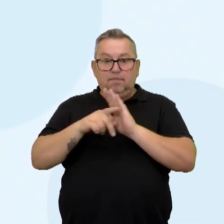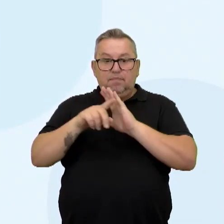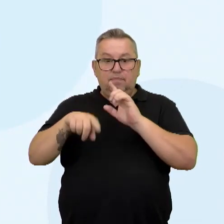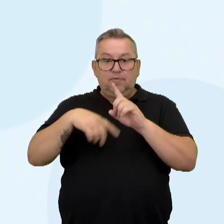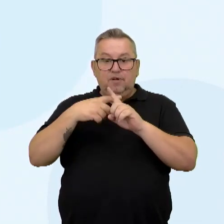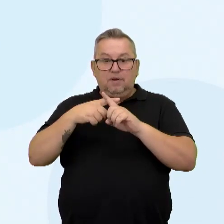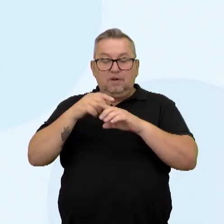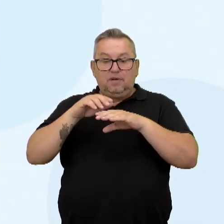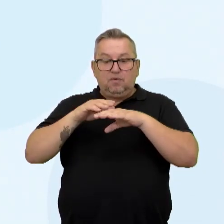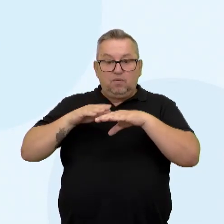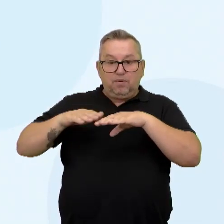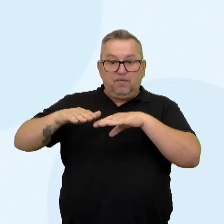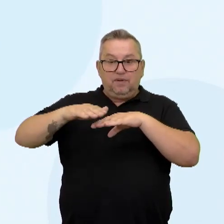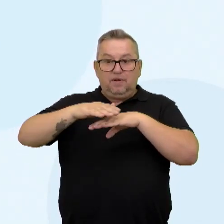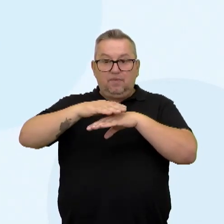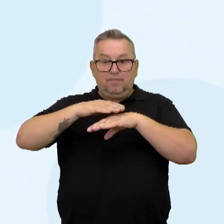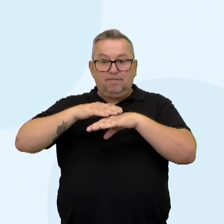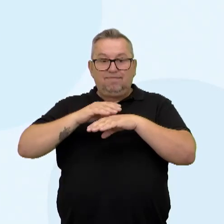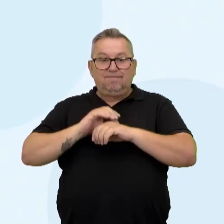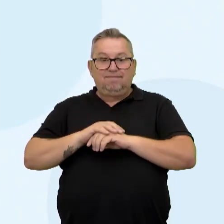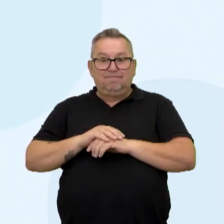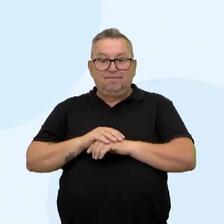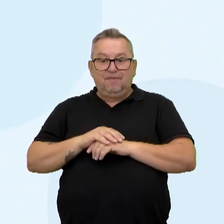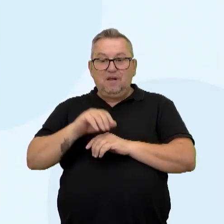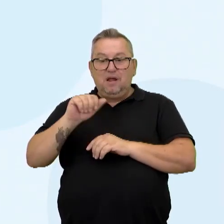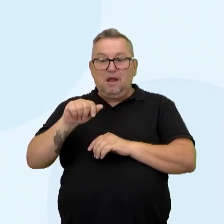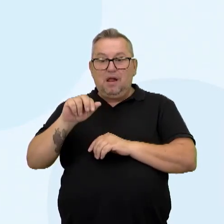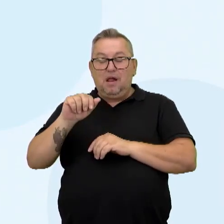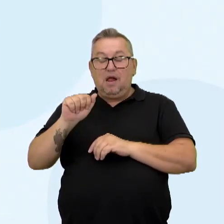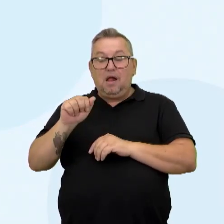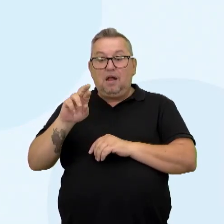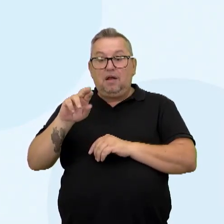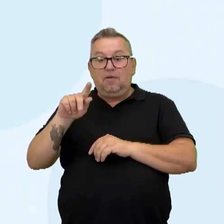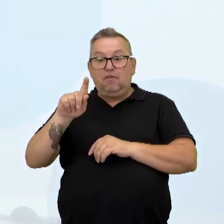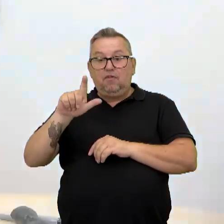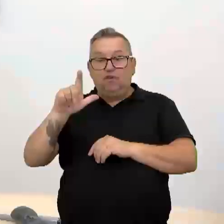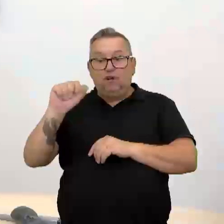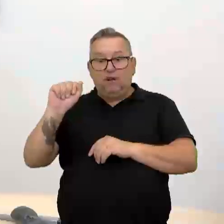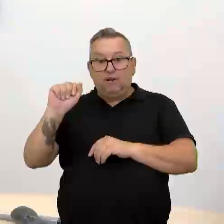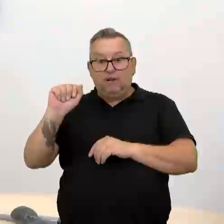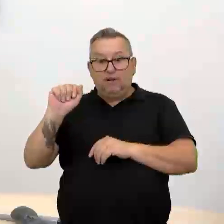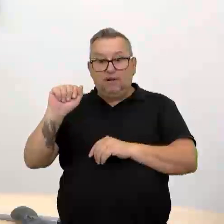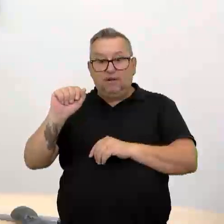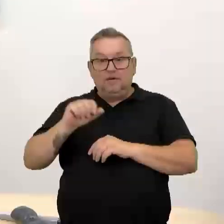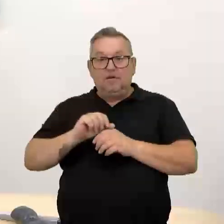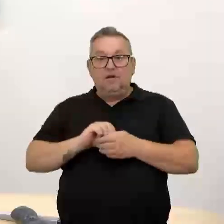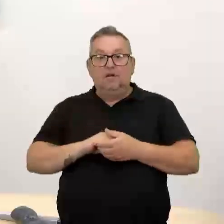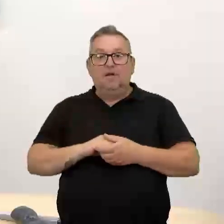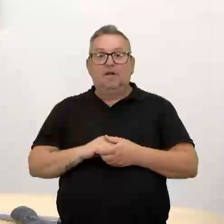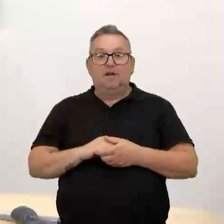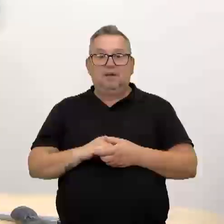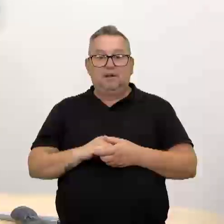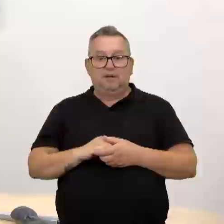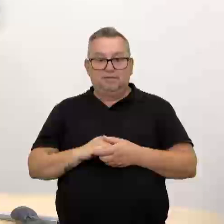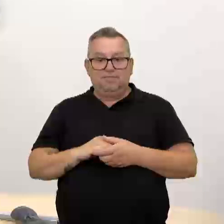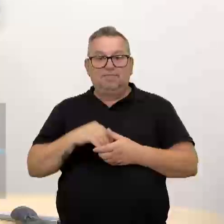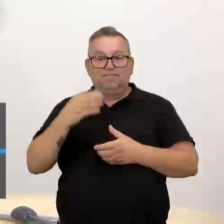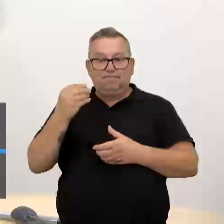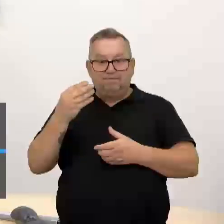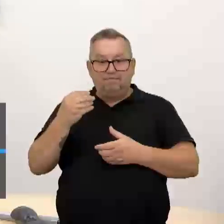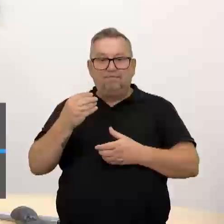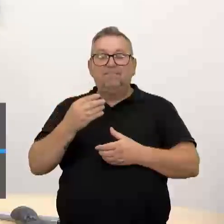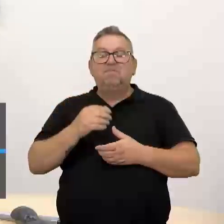mais superficial, né? Por isso que ele tem o nome aí de argissolo, porque boa parte dessa classificação tem, né,